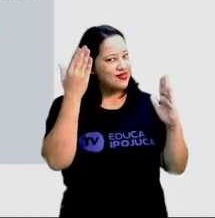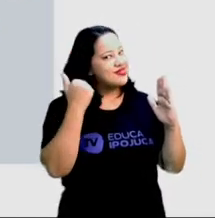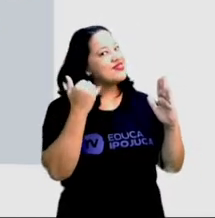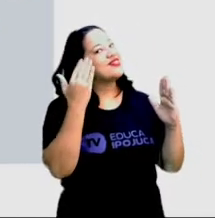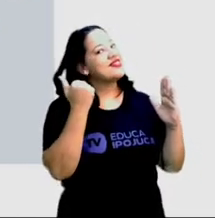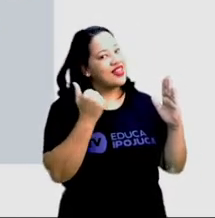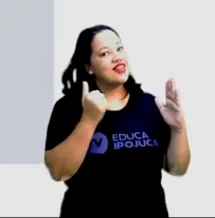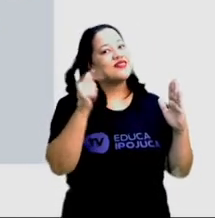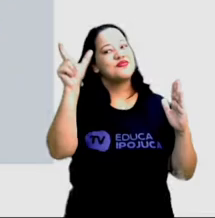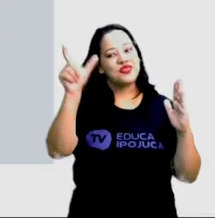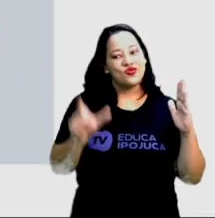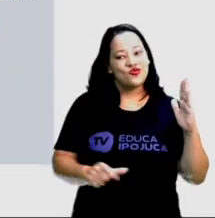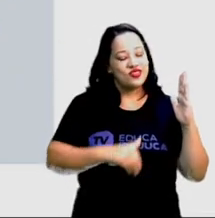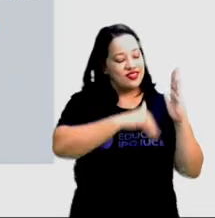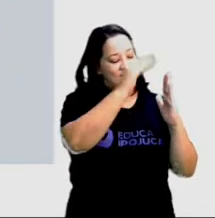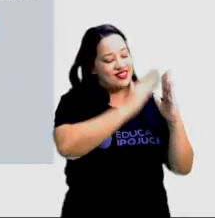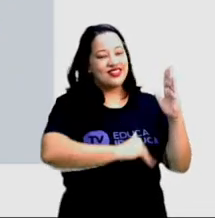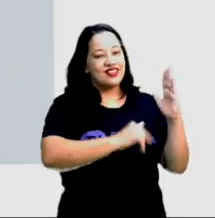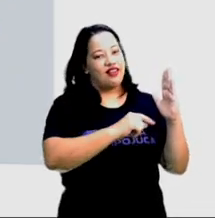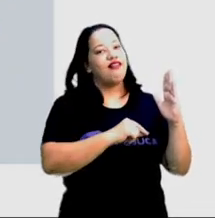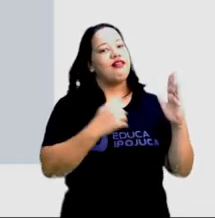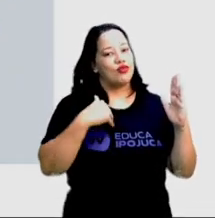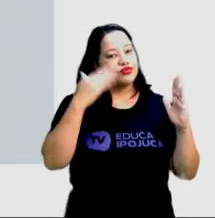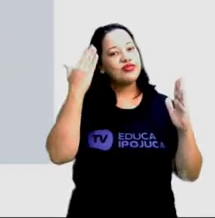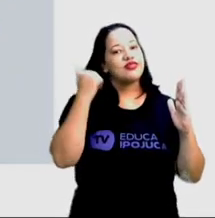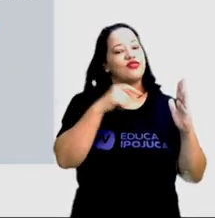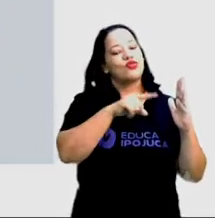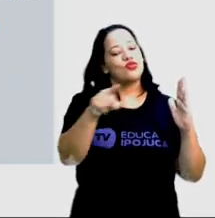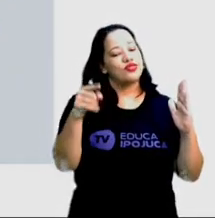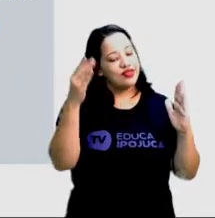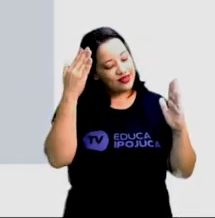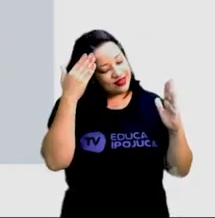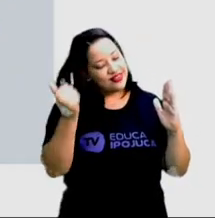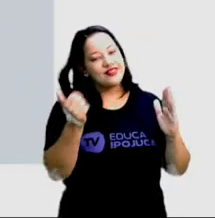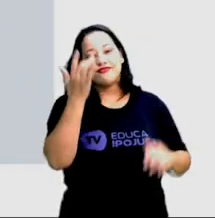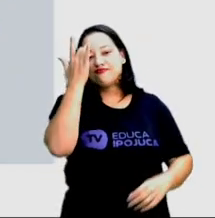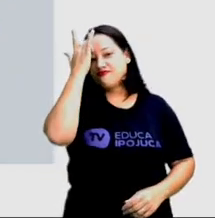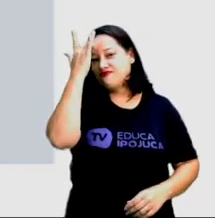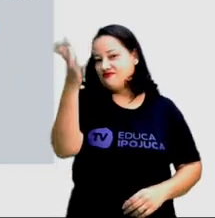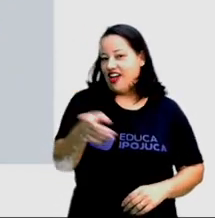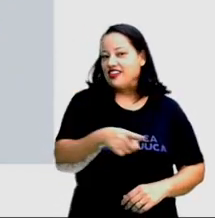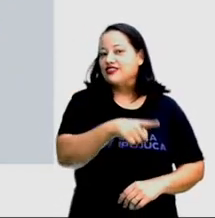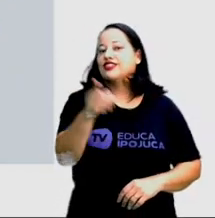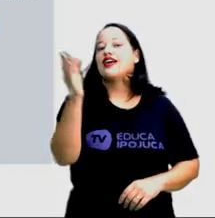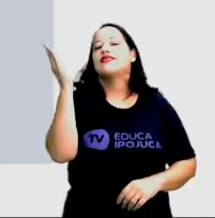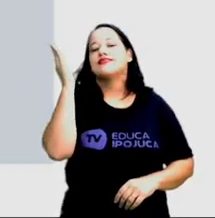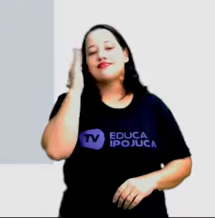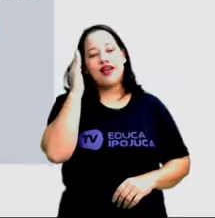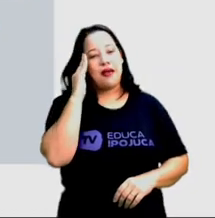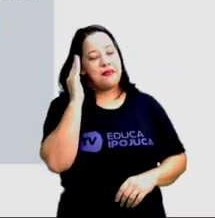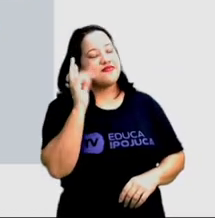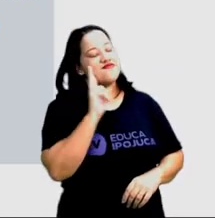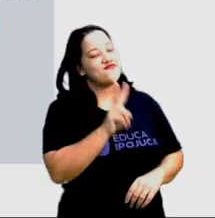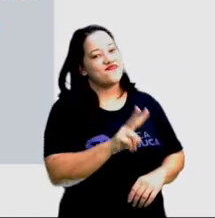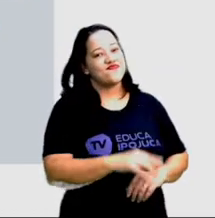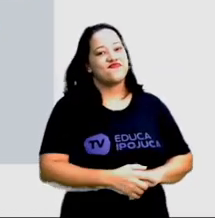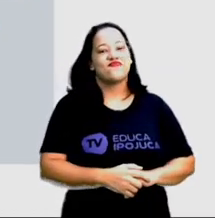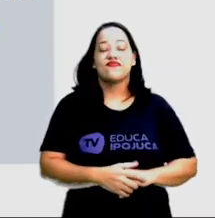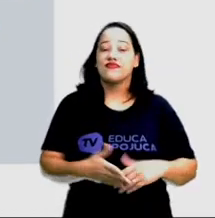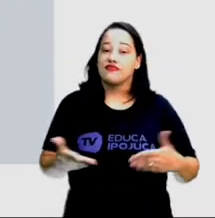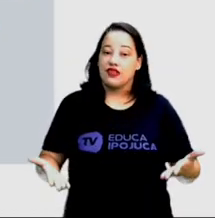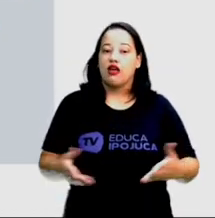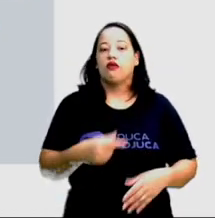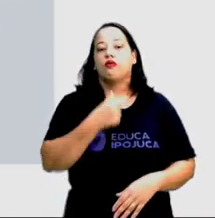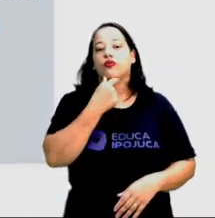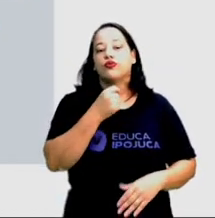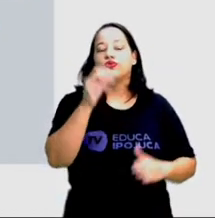crianças? Muito bem, eu sabia que vocês iam. Essa daí estava muito fácil, vocês iam saber de cara. Então, o pintor,